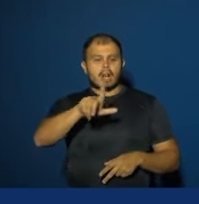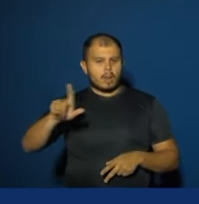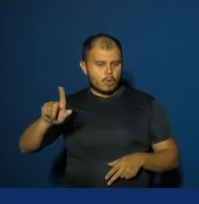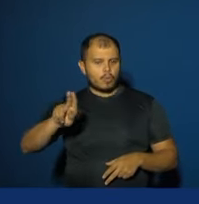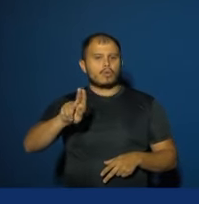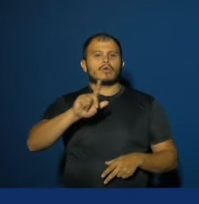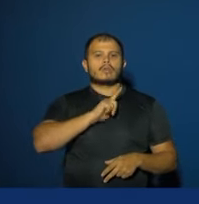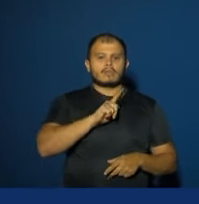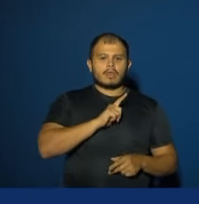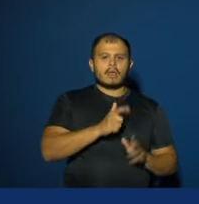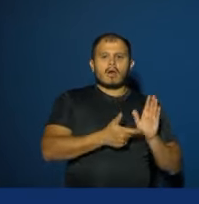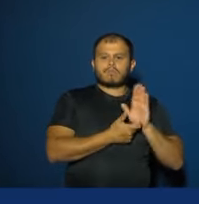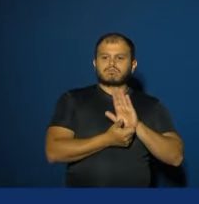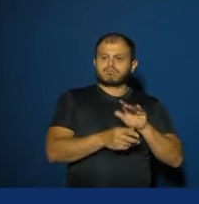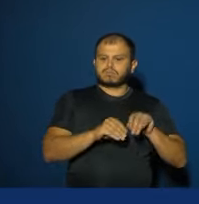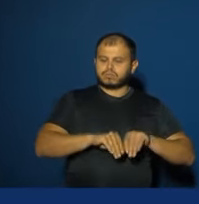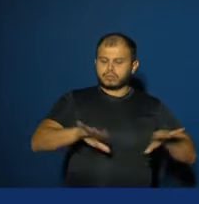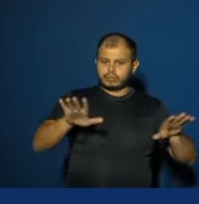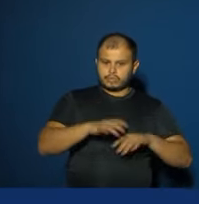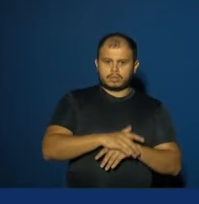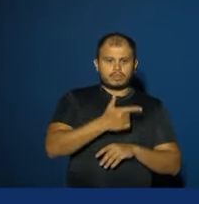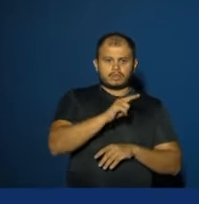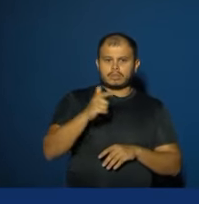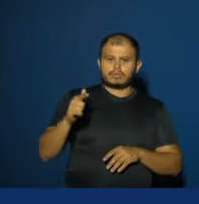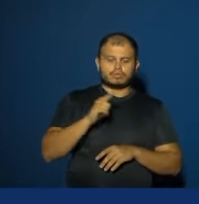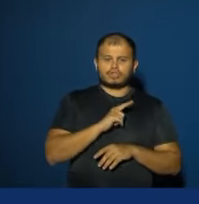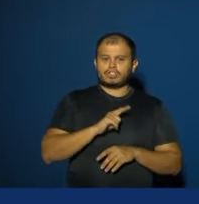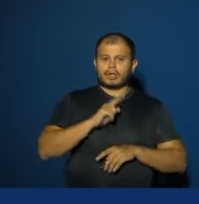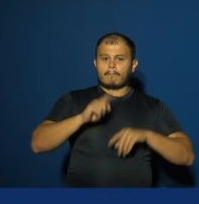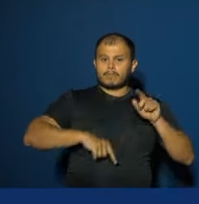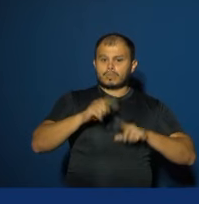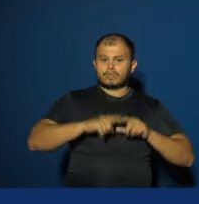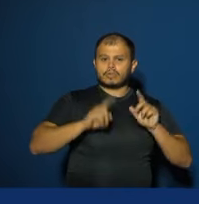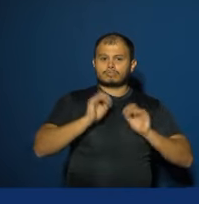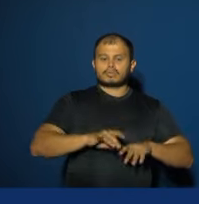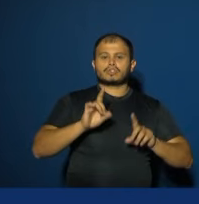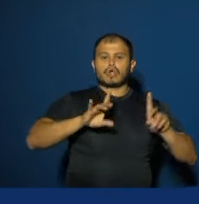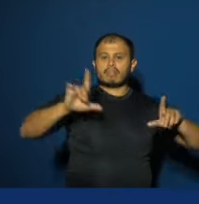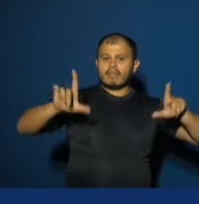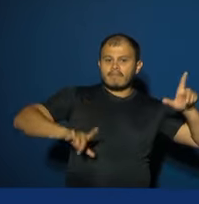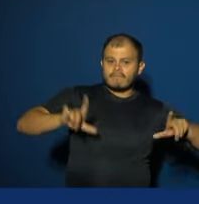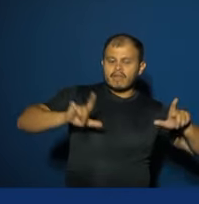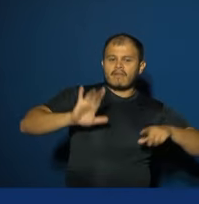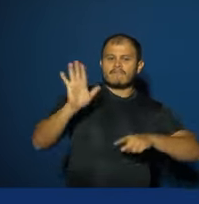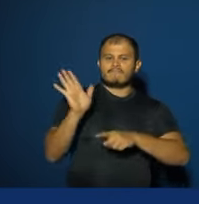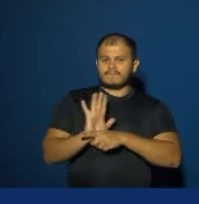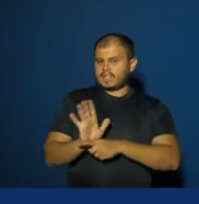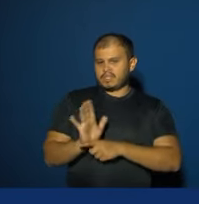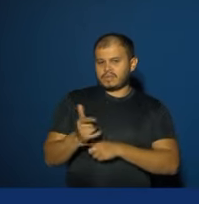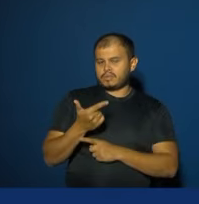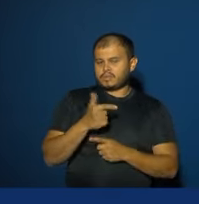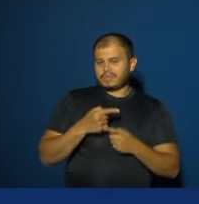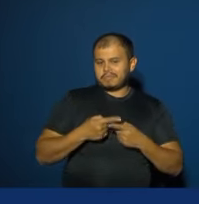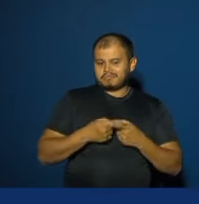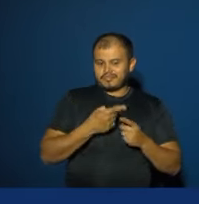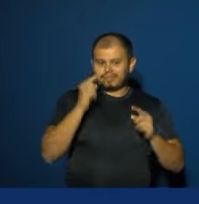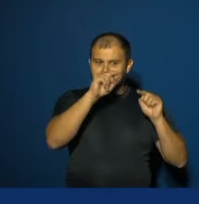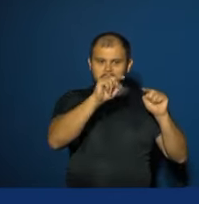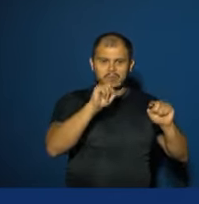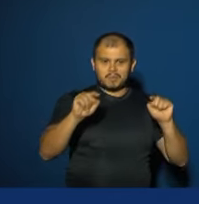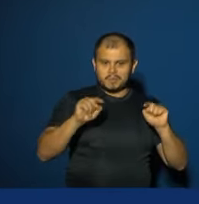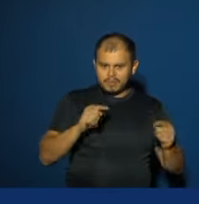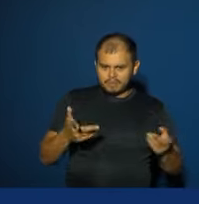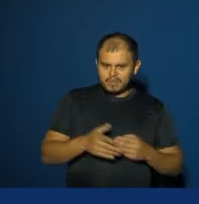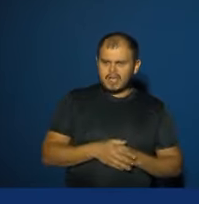loja do ano 2000 ela não tinha produto exposto e trabalhava com TV e vídeo porque não tinha nem multimídia no começo todo mundo ai